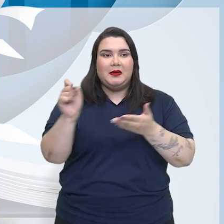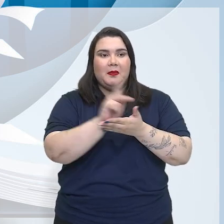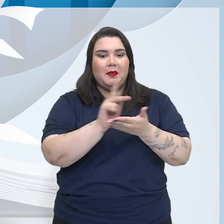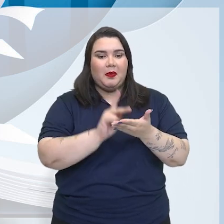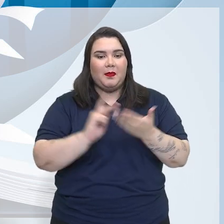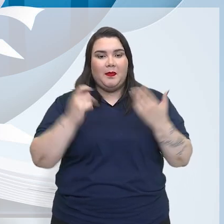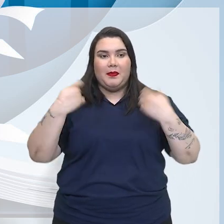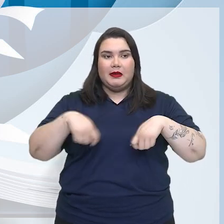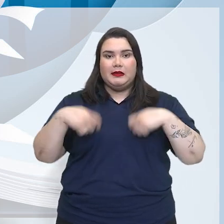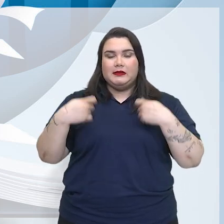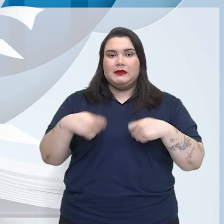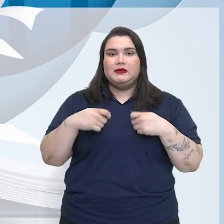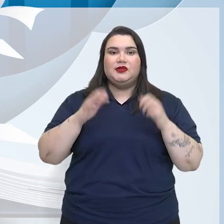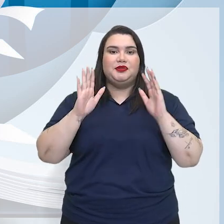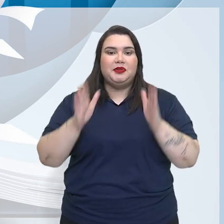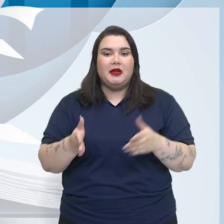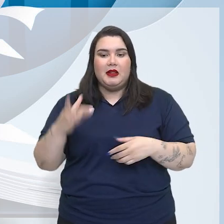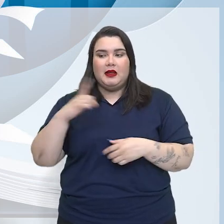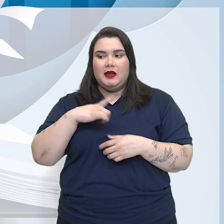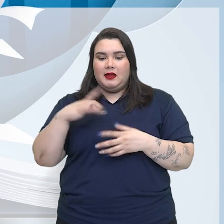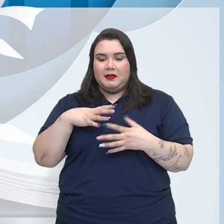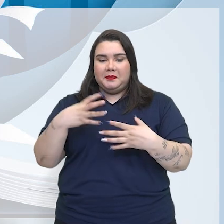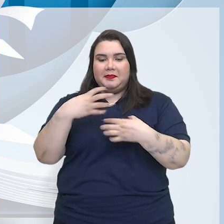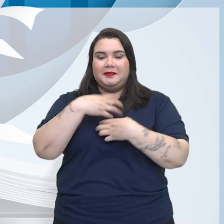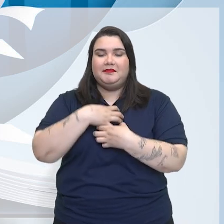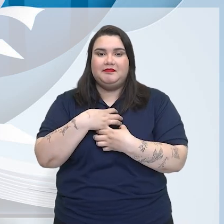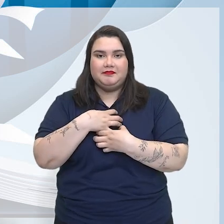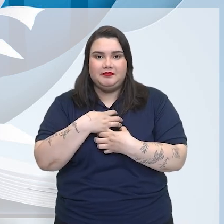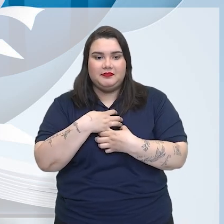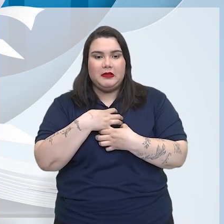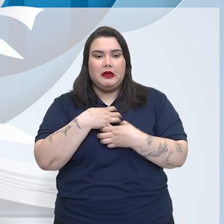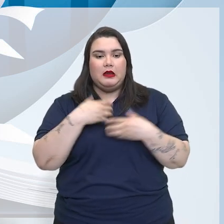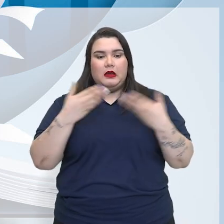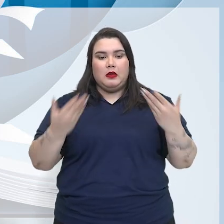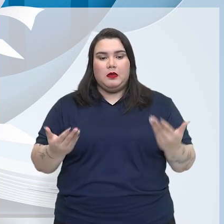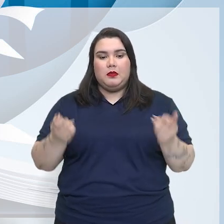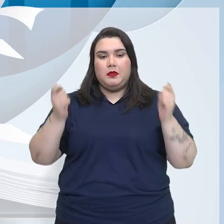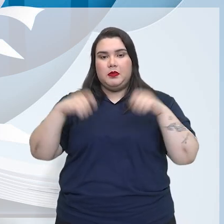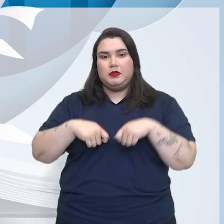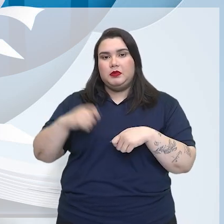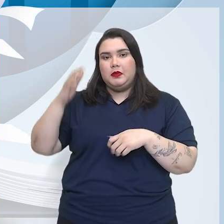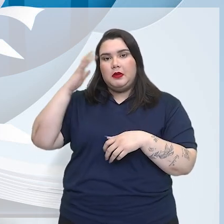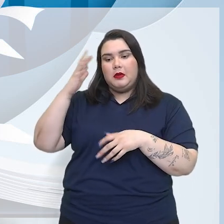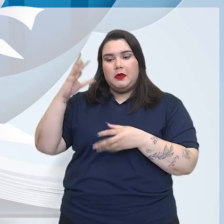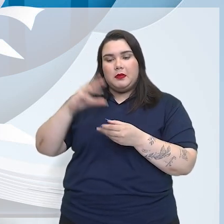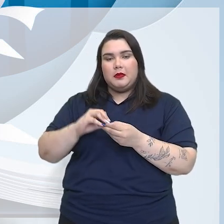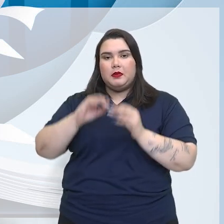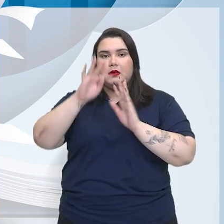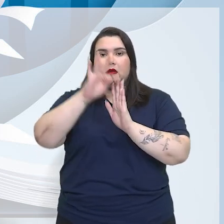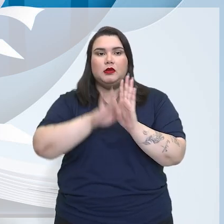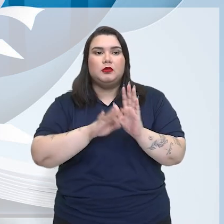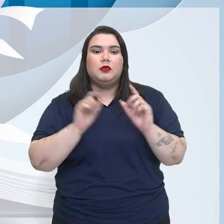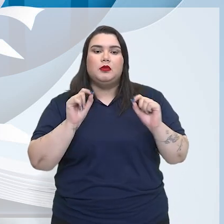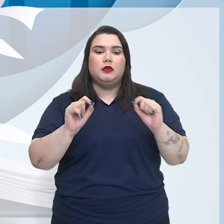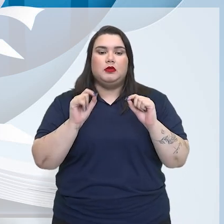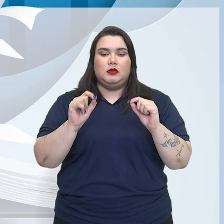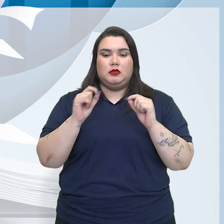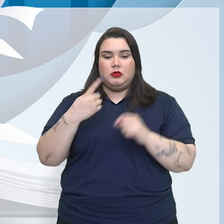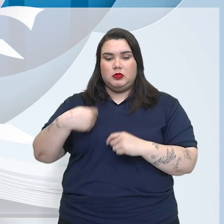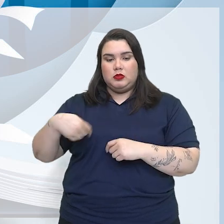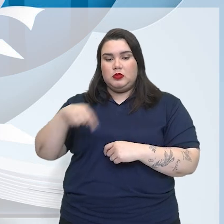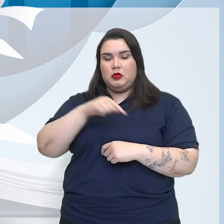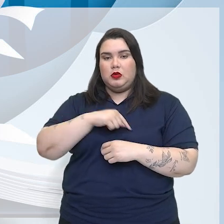pássaro precisa, já está dentro de nós. Então, o que dá para entender desse texto é que dentro